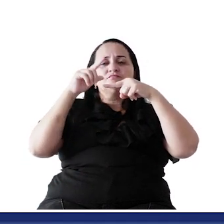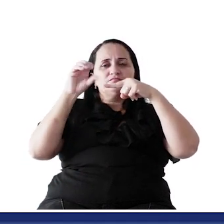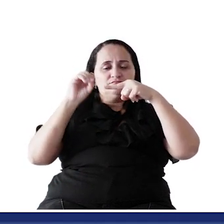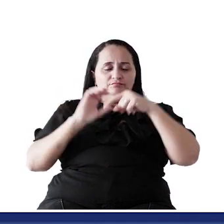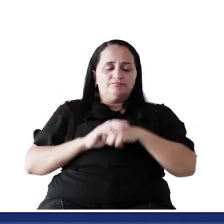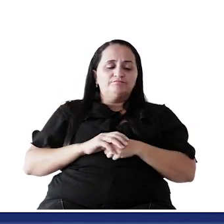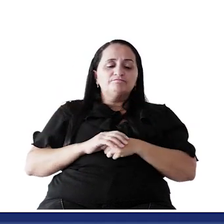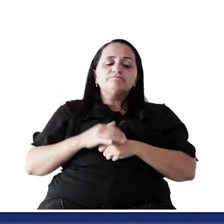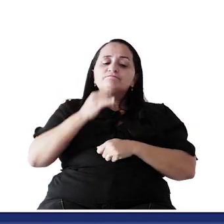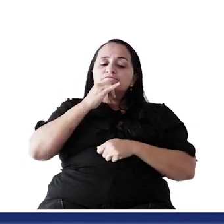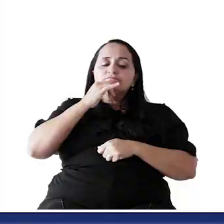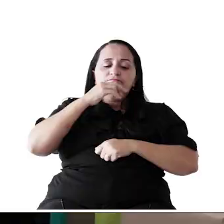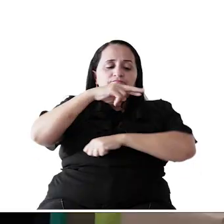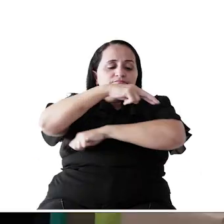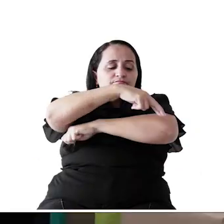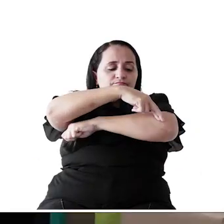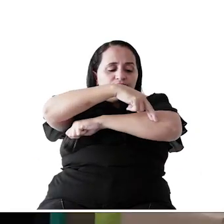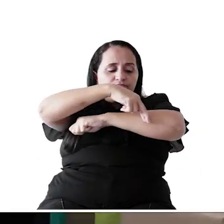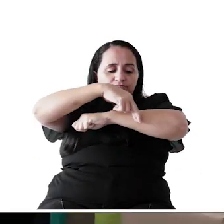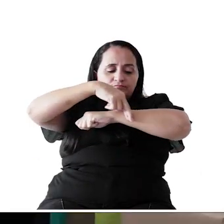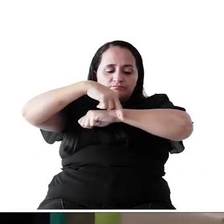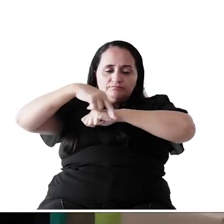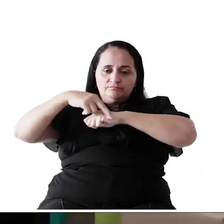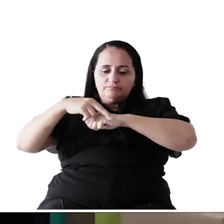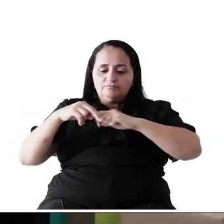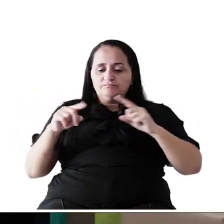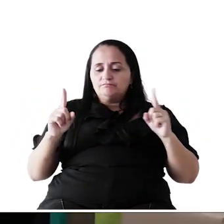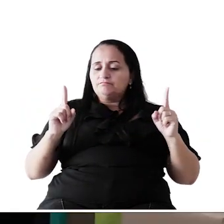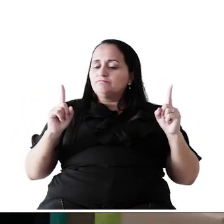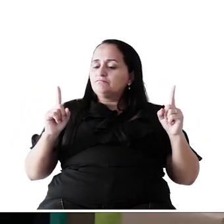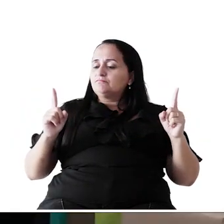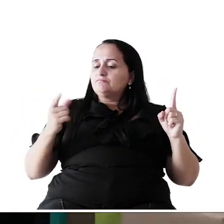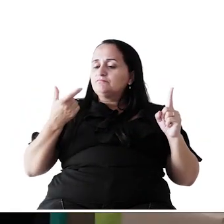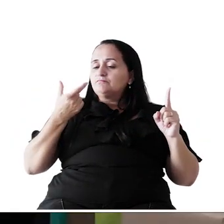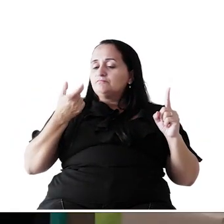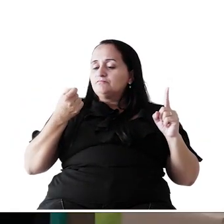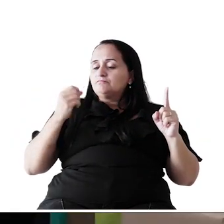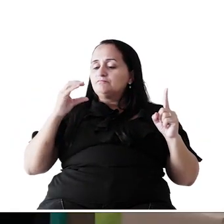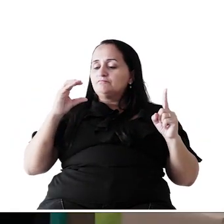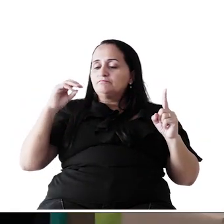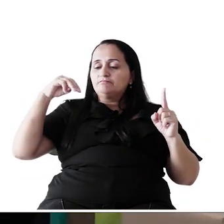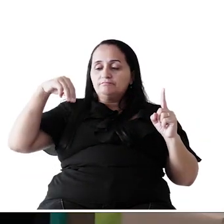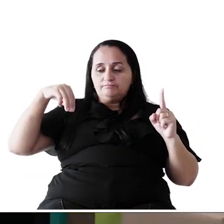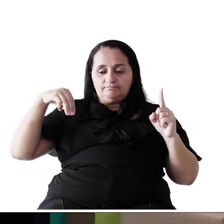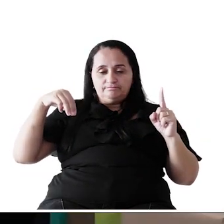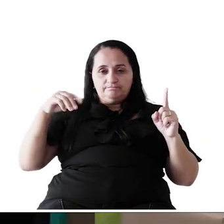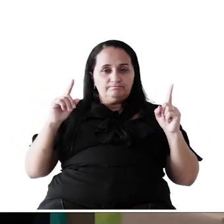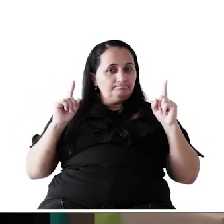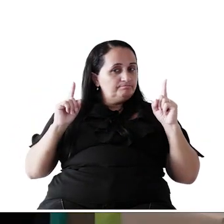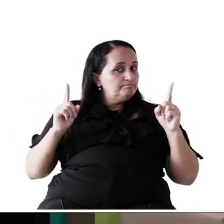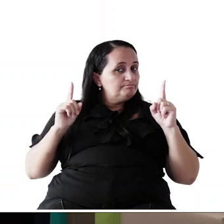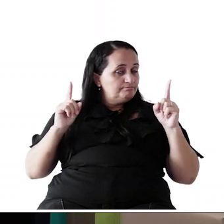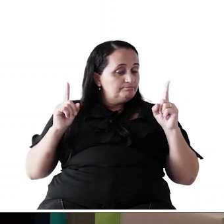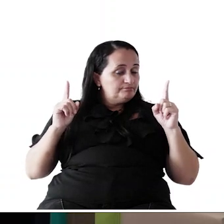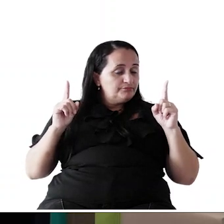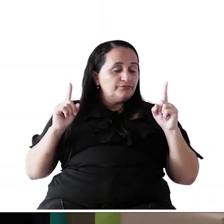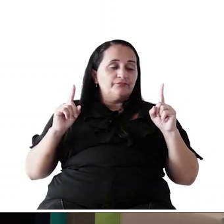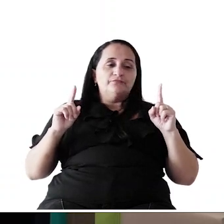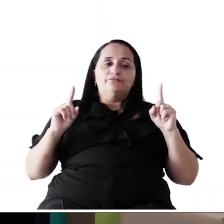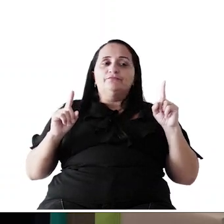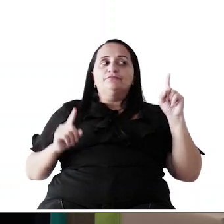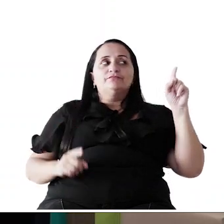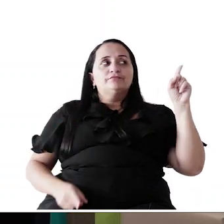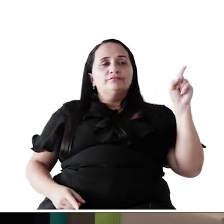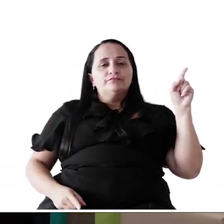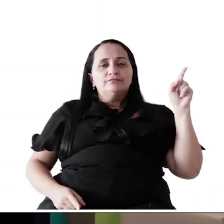20 centímetros. Ela vai ser o meu todo, exatamente. Olha aqui no